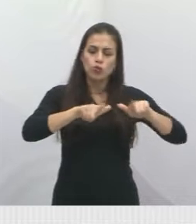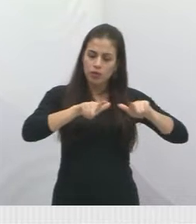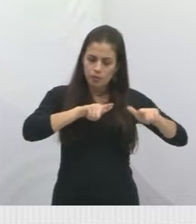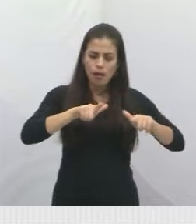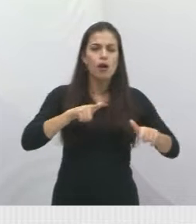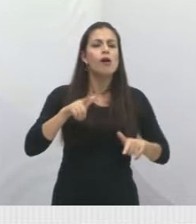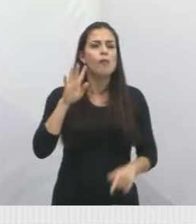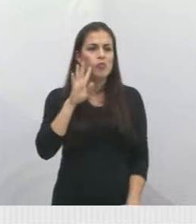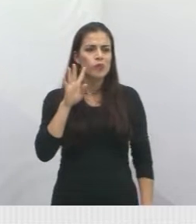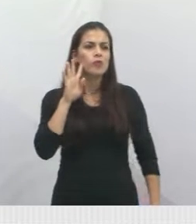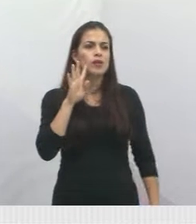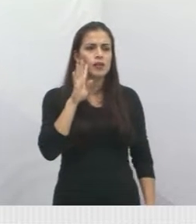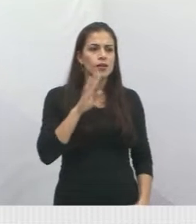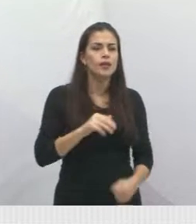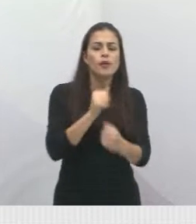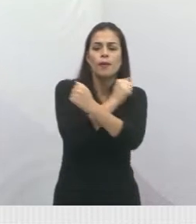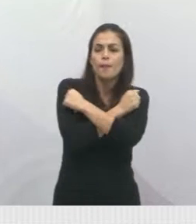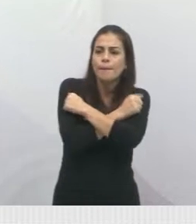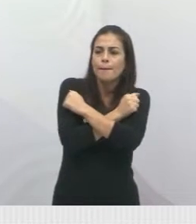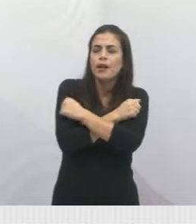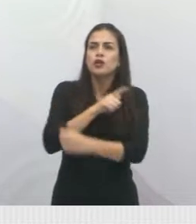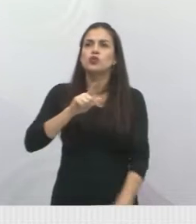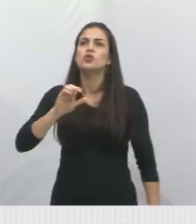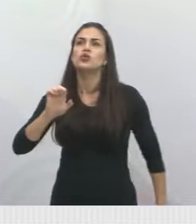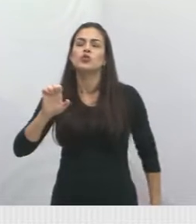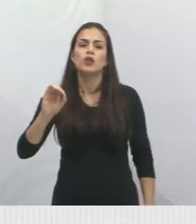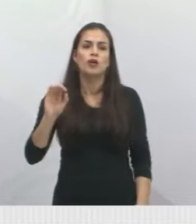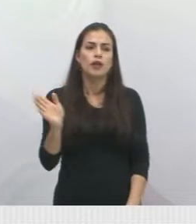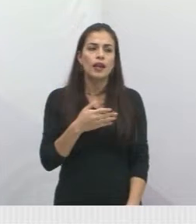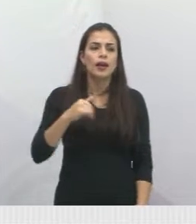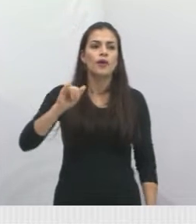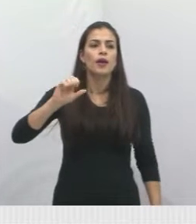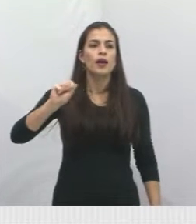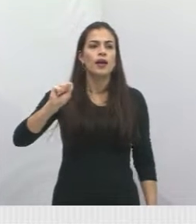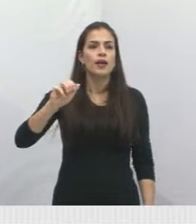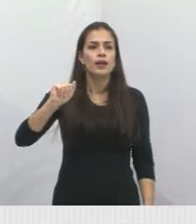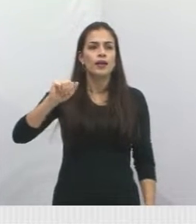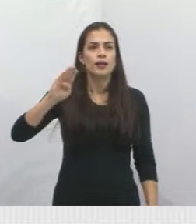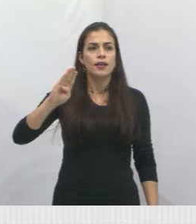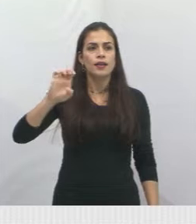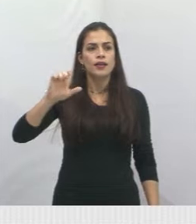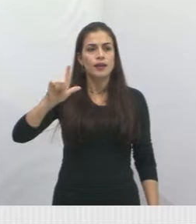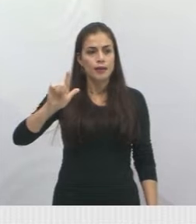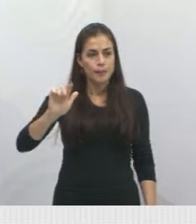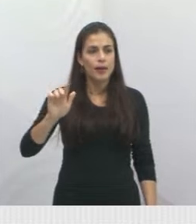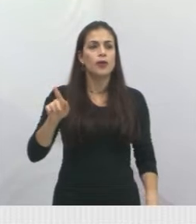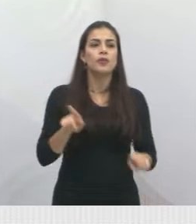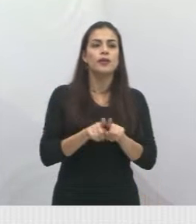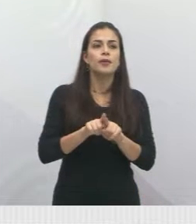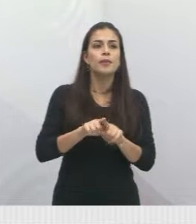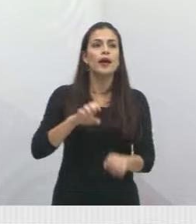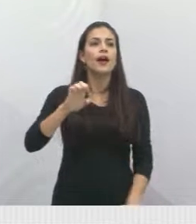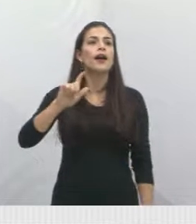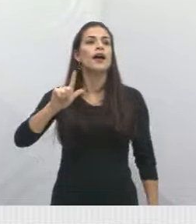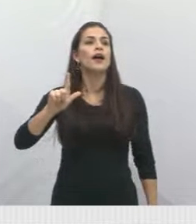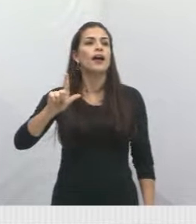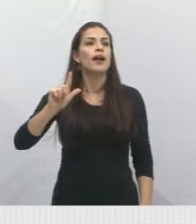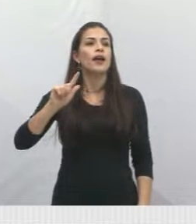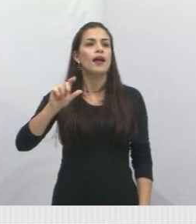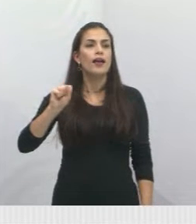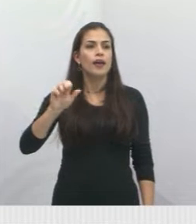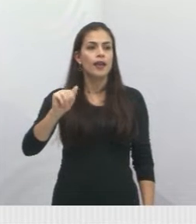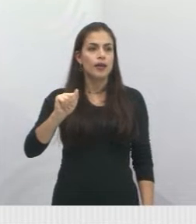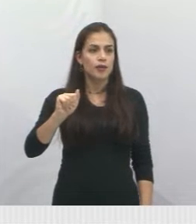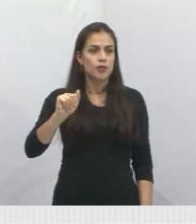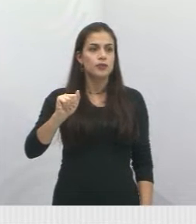Léo, à Isabel, ao seu Manuel, à Elisete e também a Elza Santista, lá do